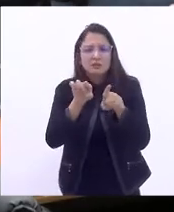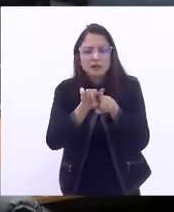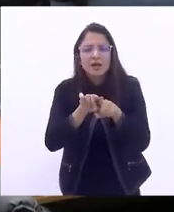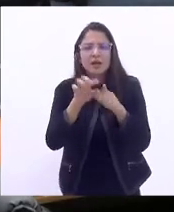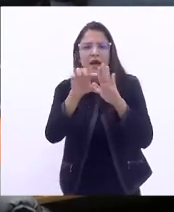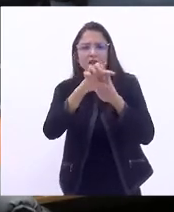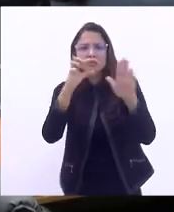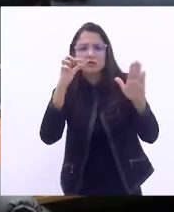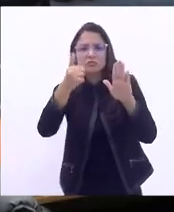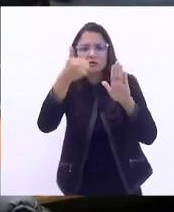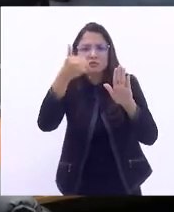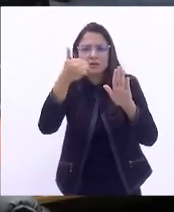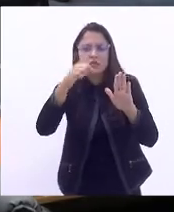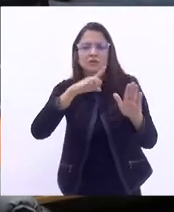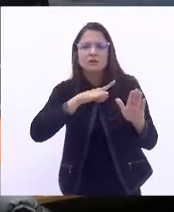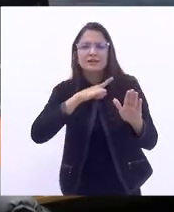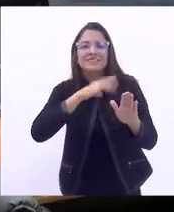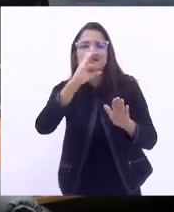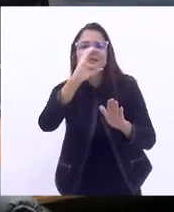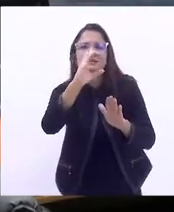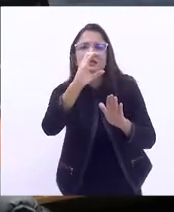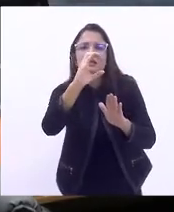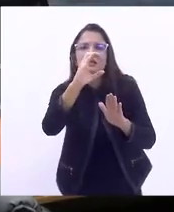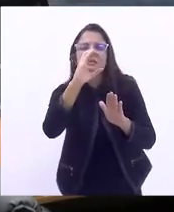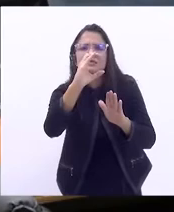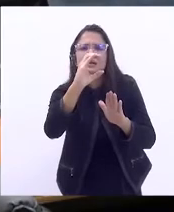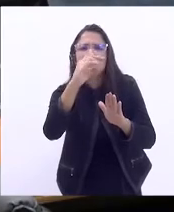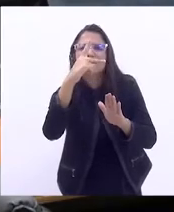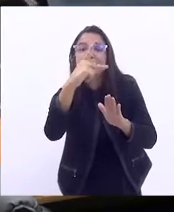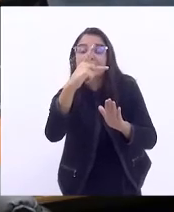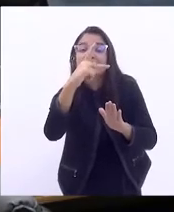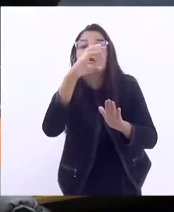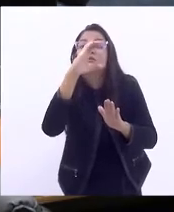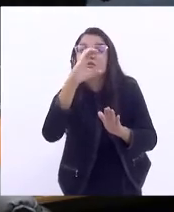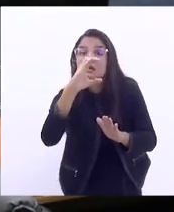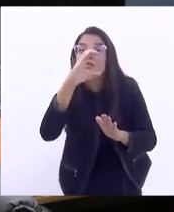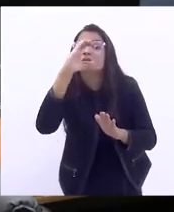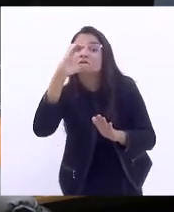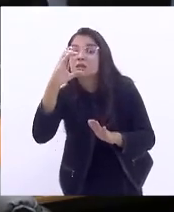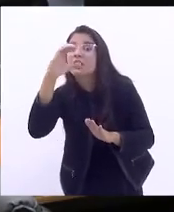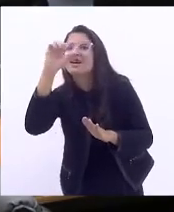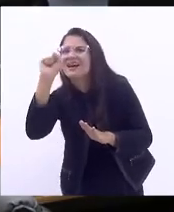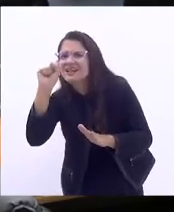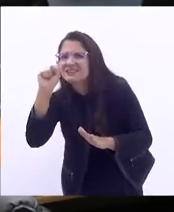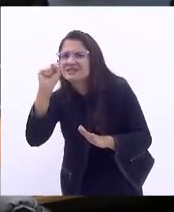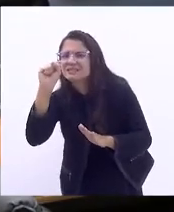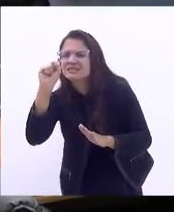1º, tem um C a mais, é PCCS, tá?